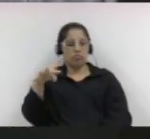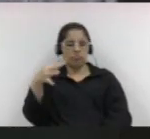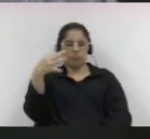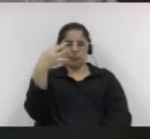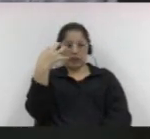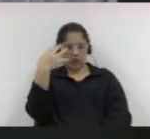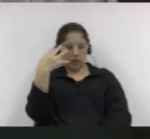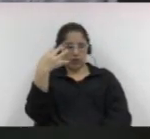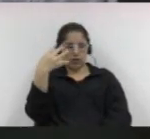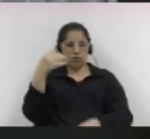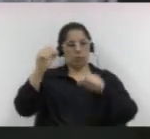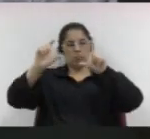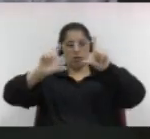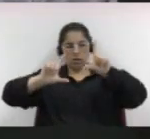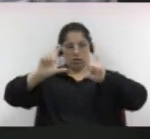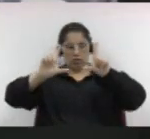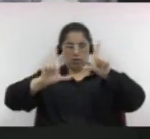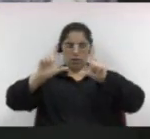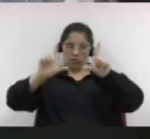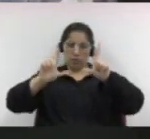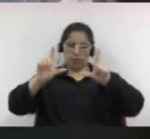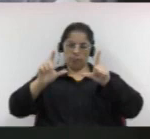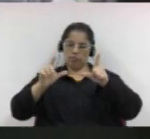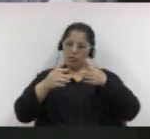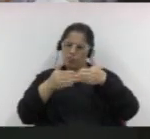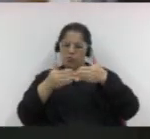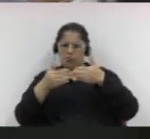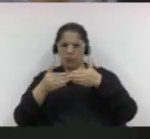o canal. Ô prefeito,